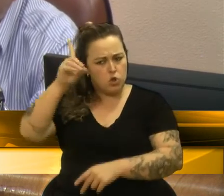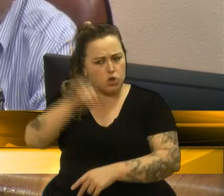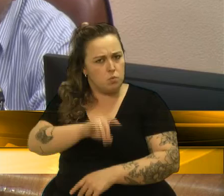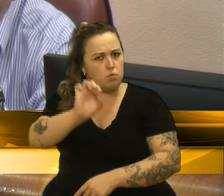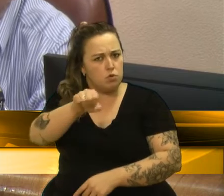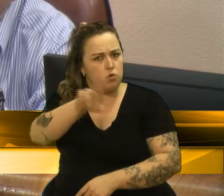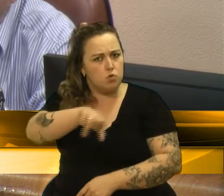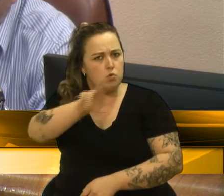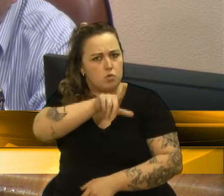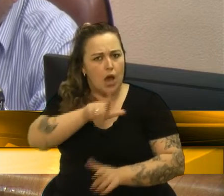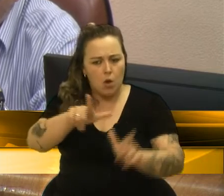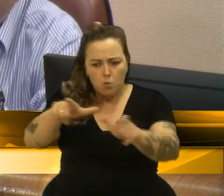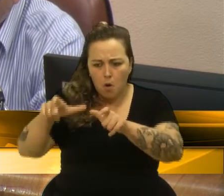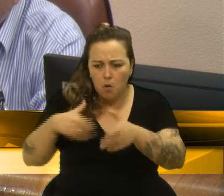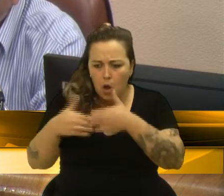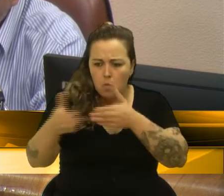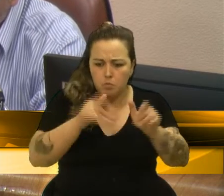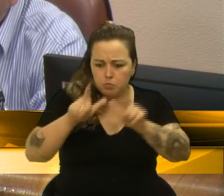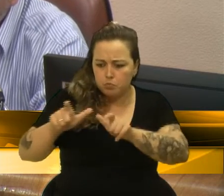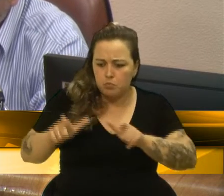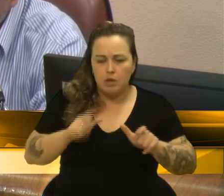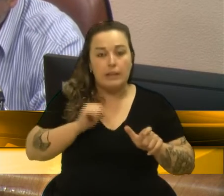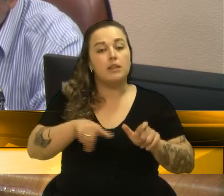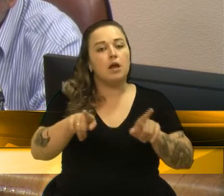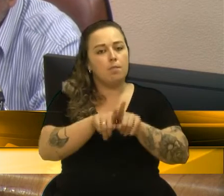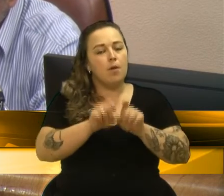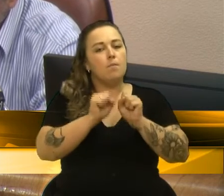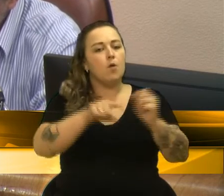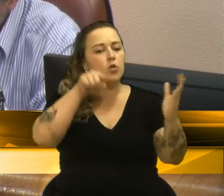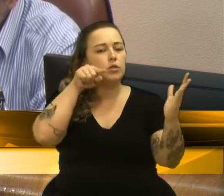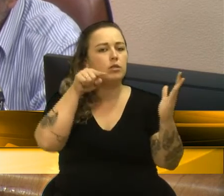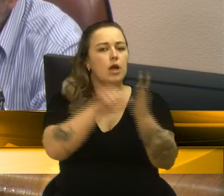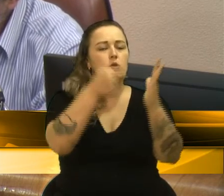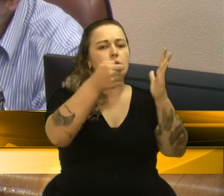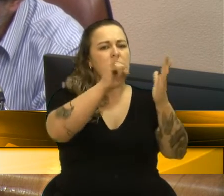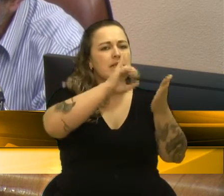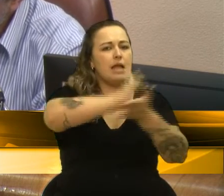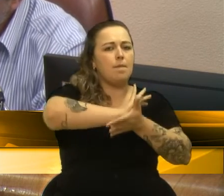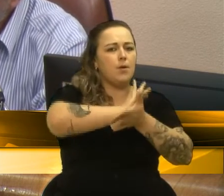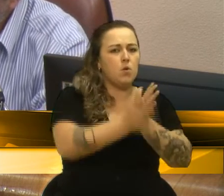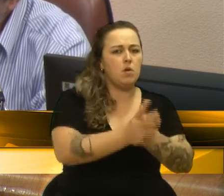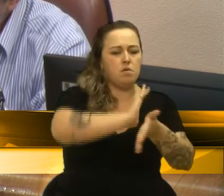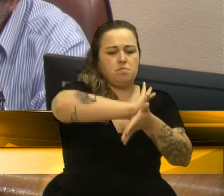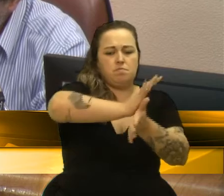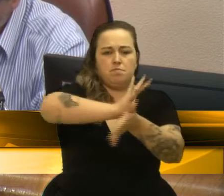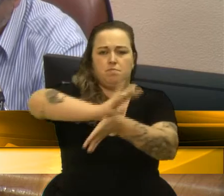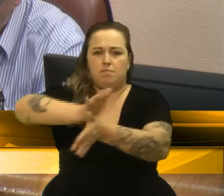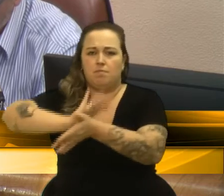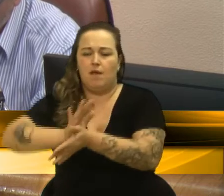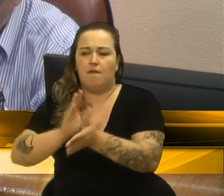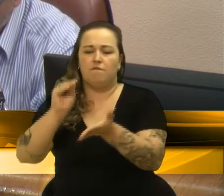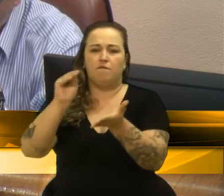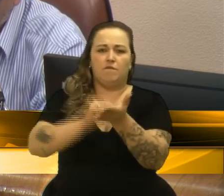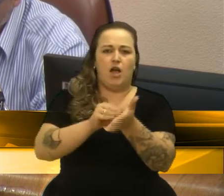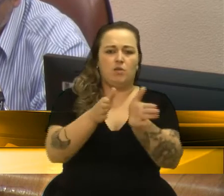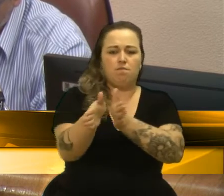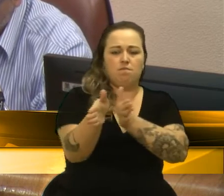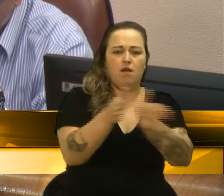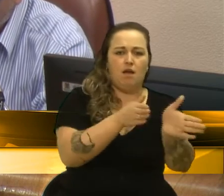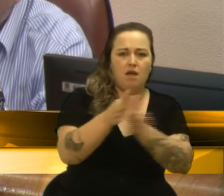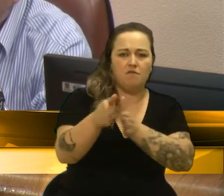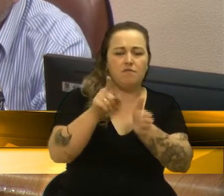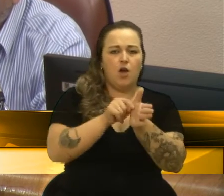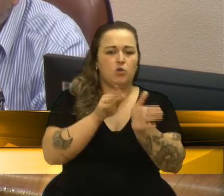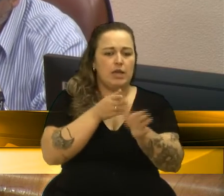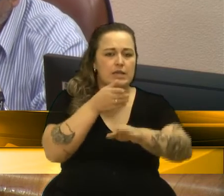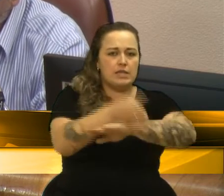de estar onde estão e de denunciar as deficiências, preconceito, discriminação, falta de acesso a direitos sociais, etc.,